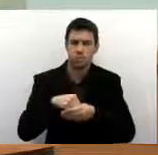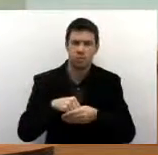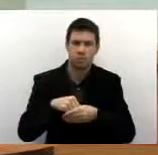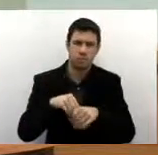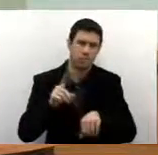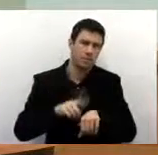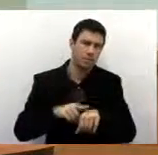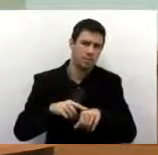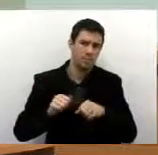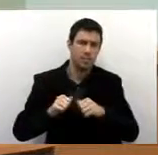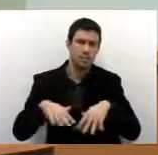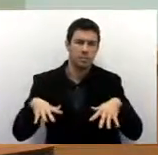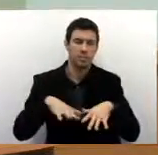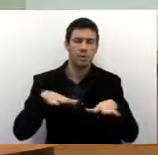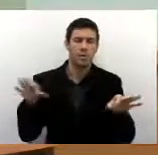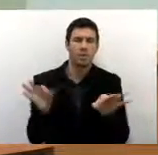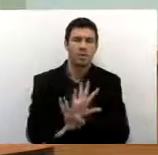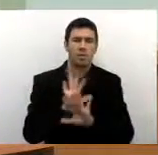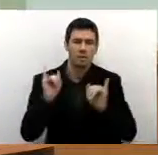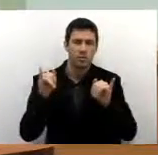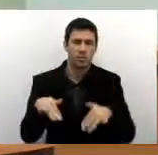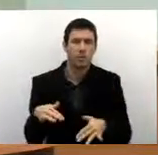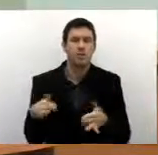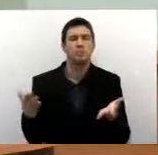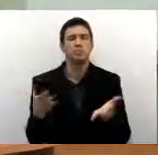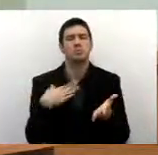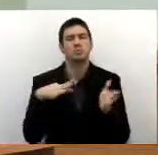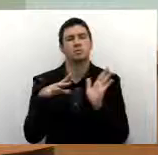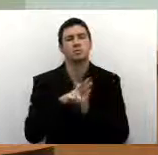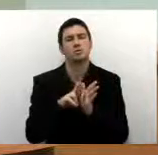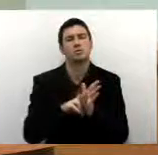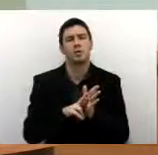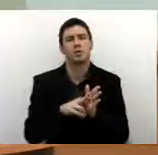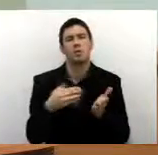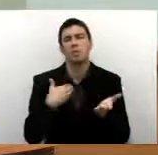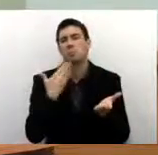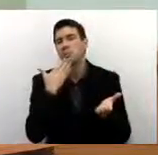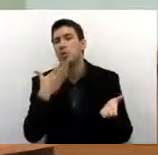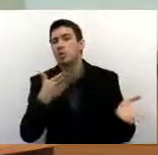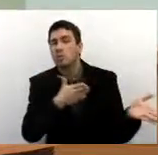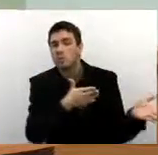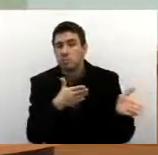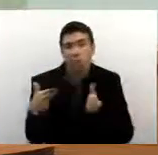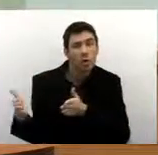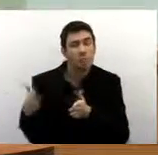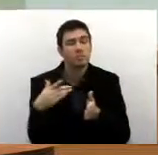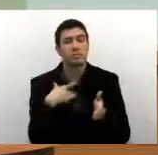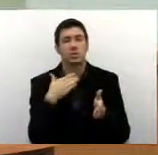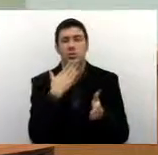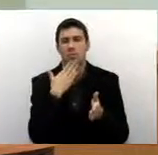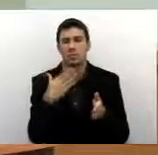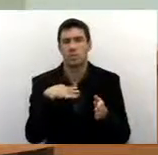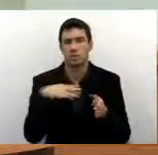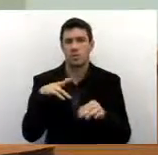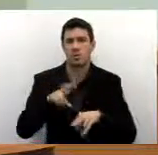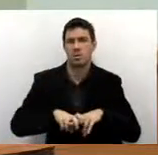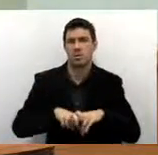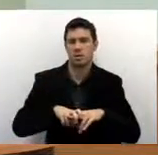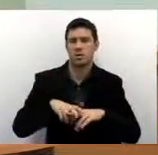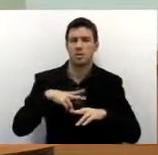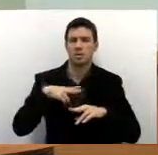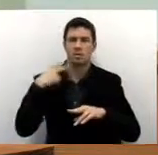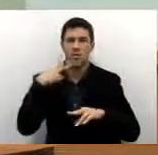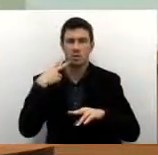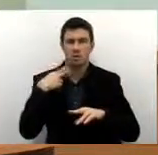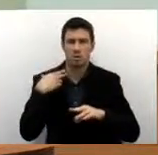imediatamente após o encerramento de uma, porque não haveria problema regimental. Eu solicitei pela ordem da vossa excelência, de minha cadeira de vereador. Vossa